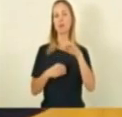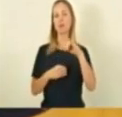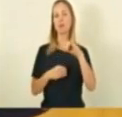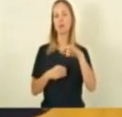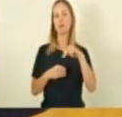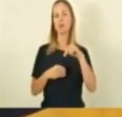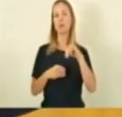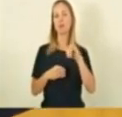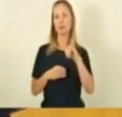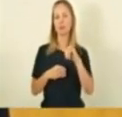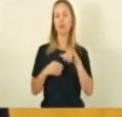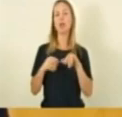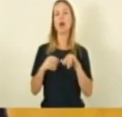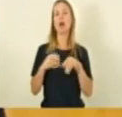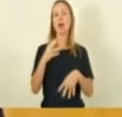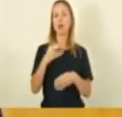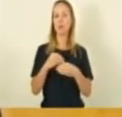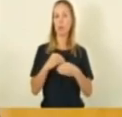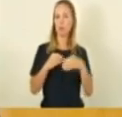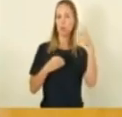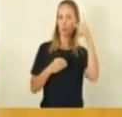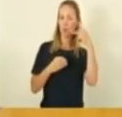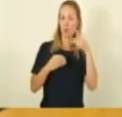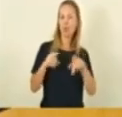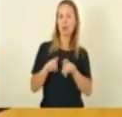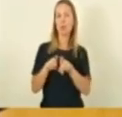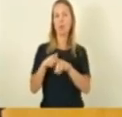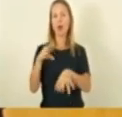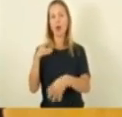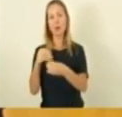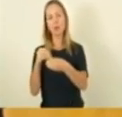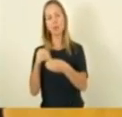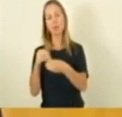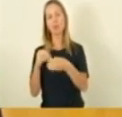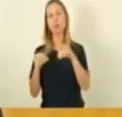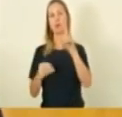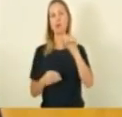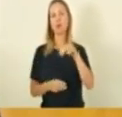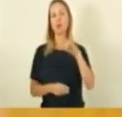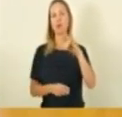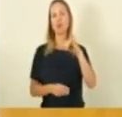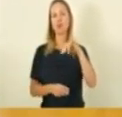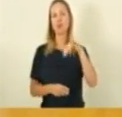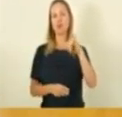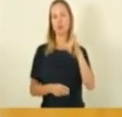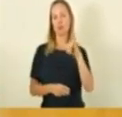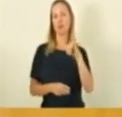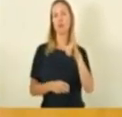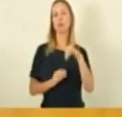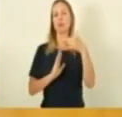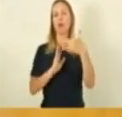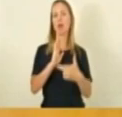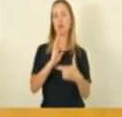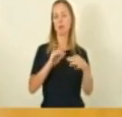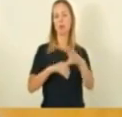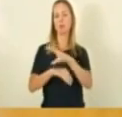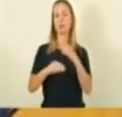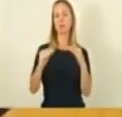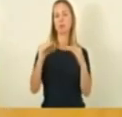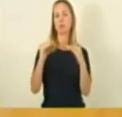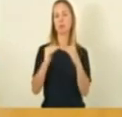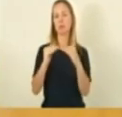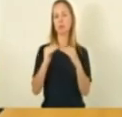e estou acolhendo a emenda do deputado Fabrício Gandini e estou dando o relatório pela constitucionalidade e